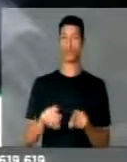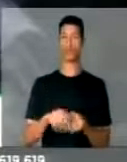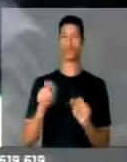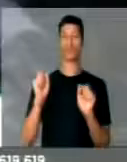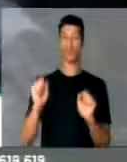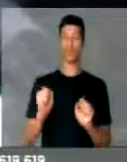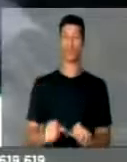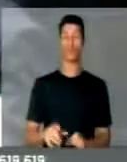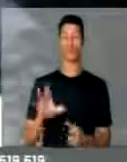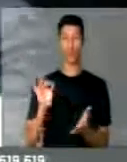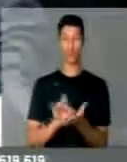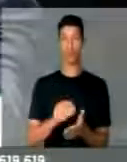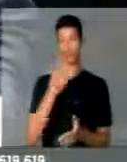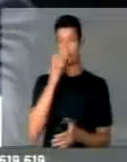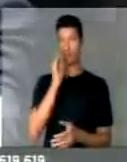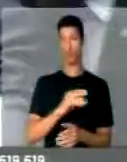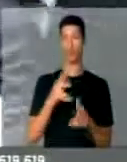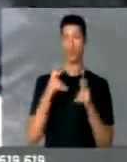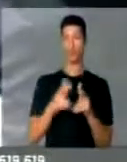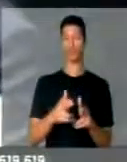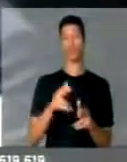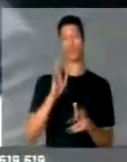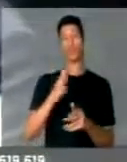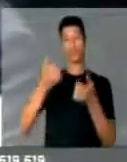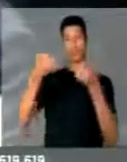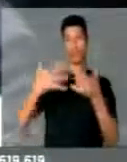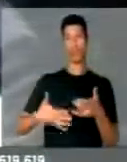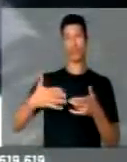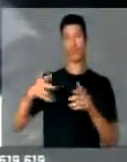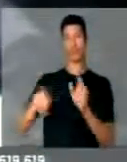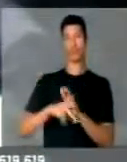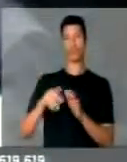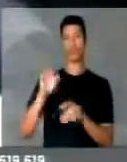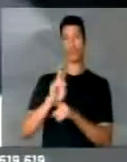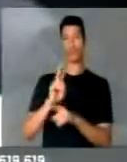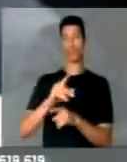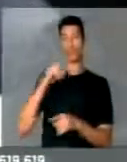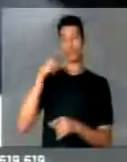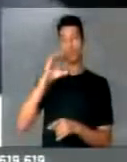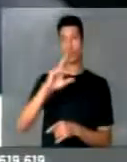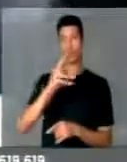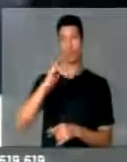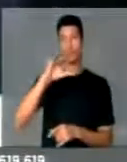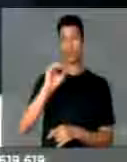ela possa ser devidamente rejeitada, como bem já foi explicitado e defendido pelo deputado Chico Alencar.